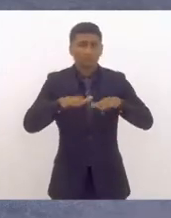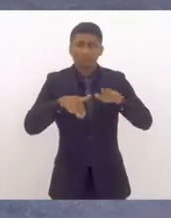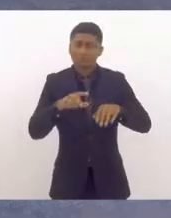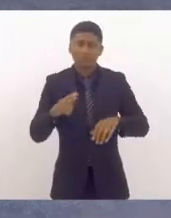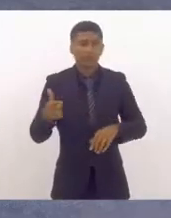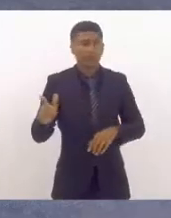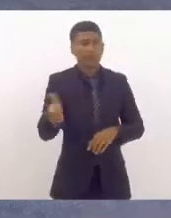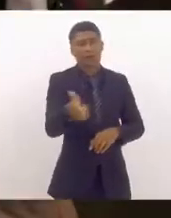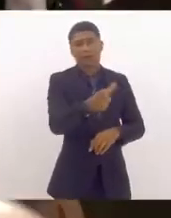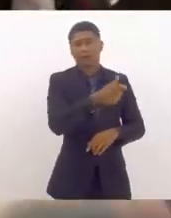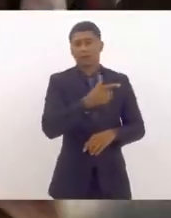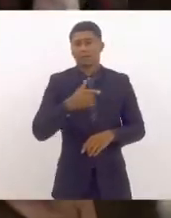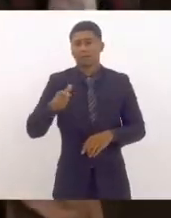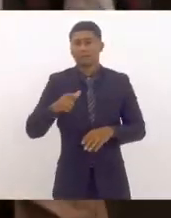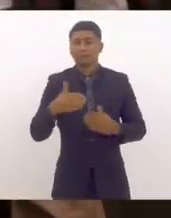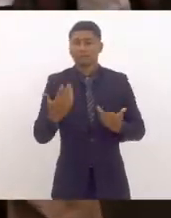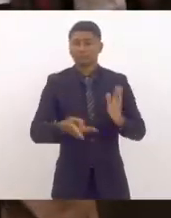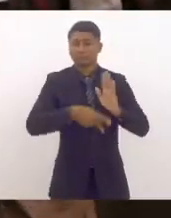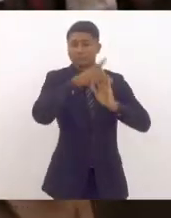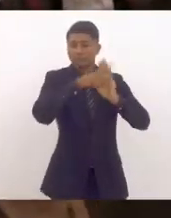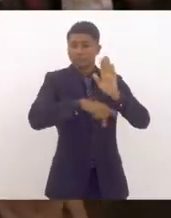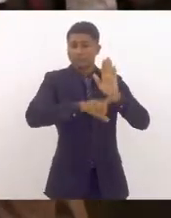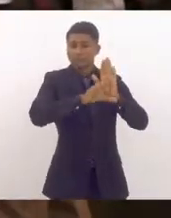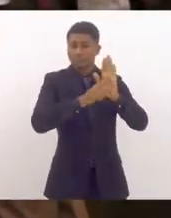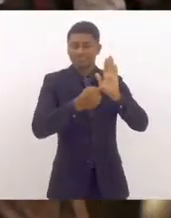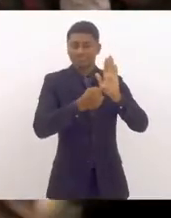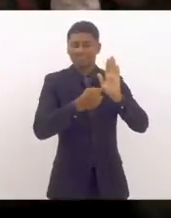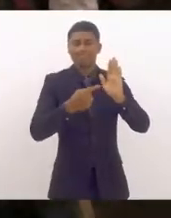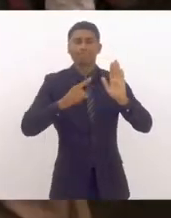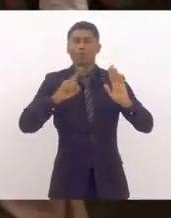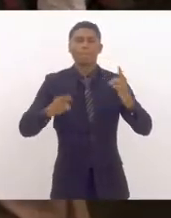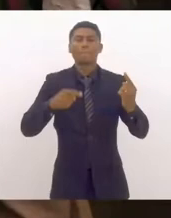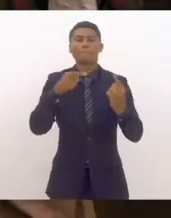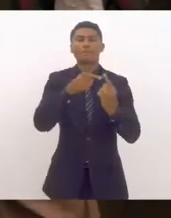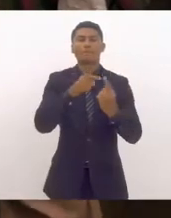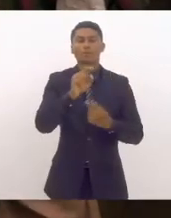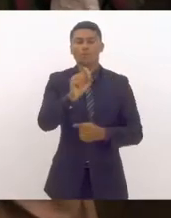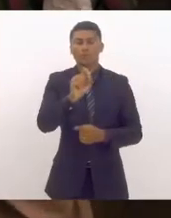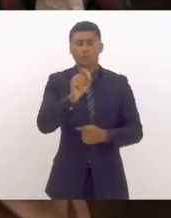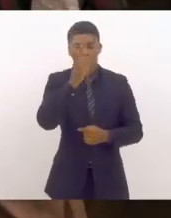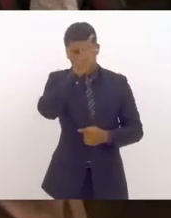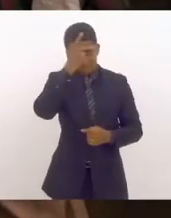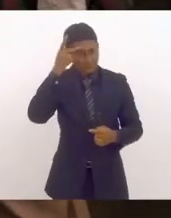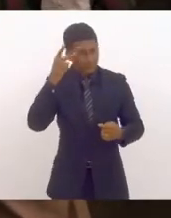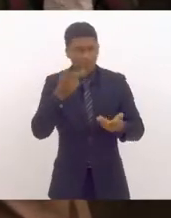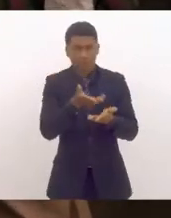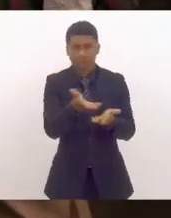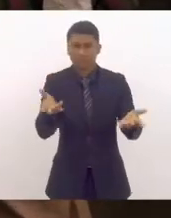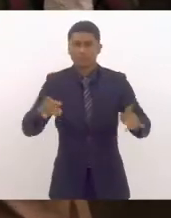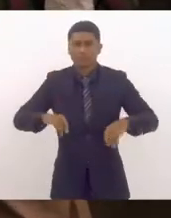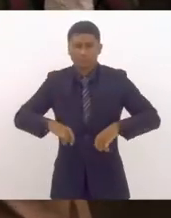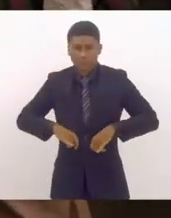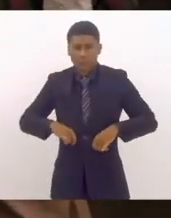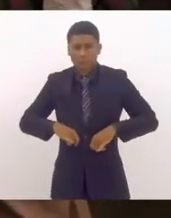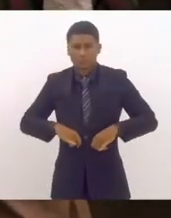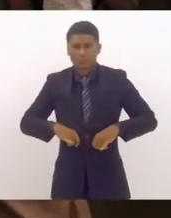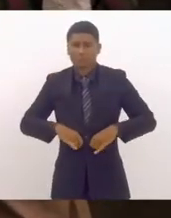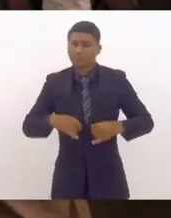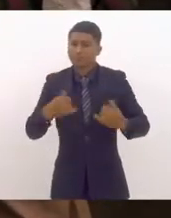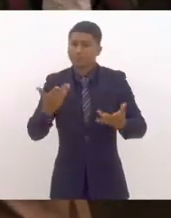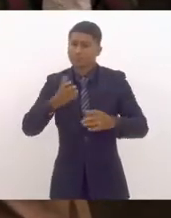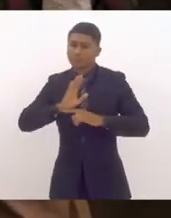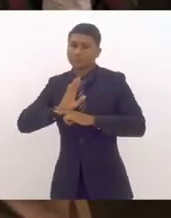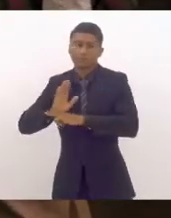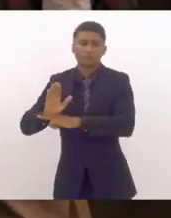iniciar uma política para minimizar o sofrimento dessas pessoas. Então, eu quero agradecer